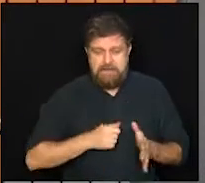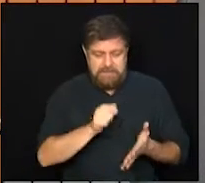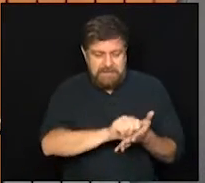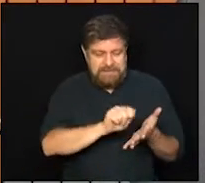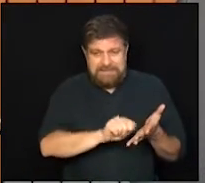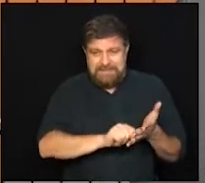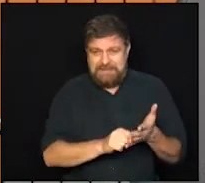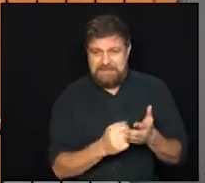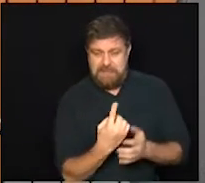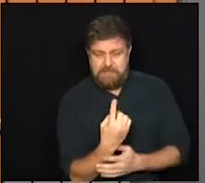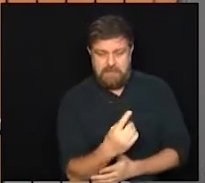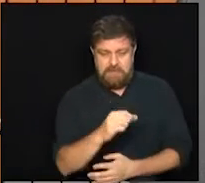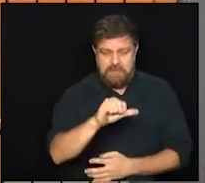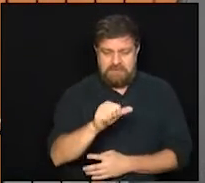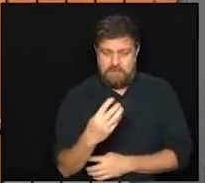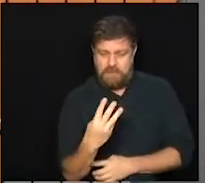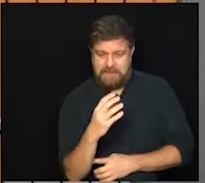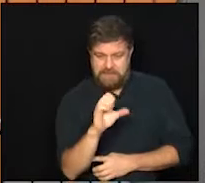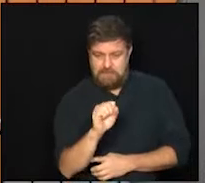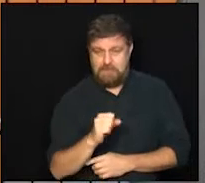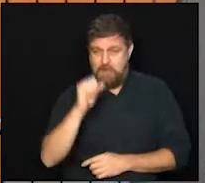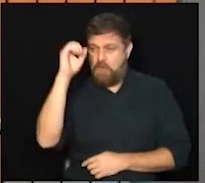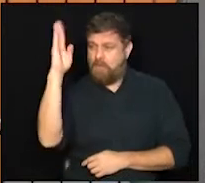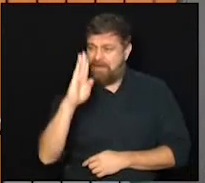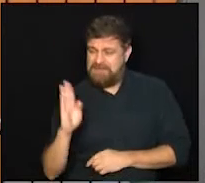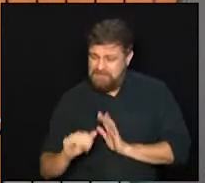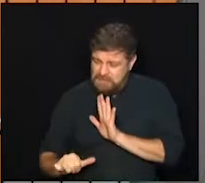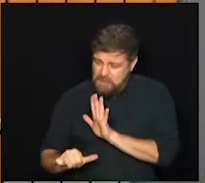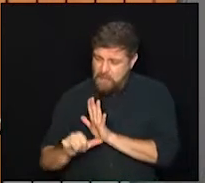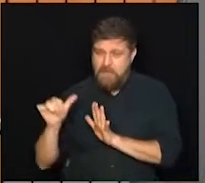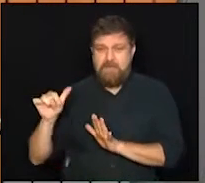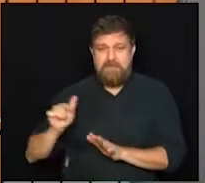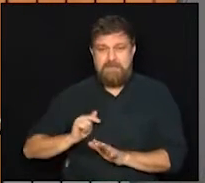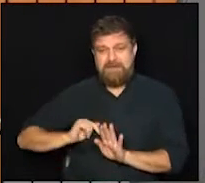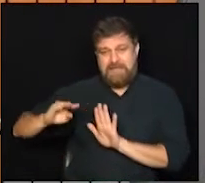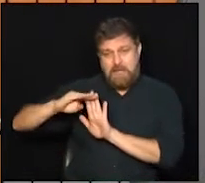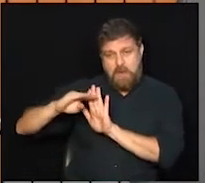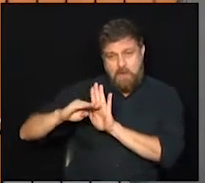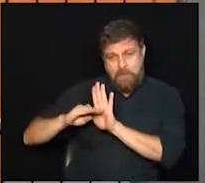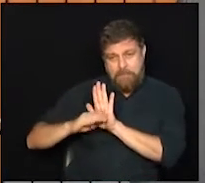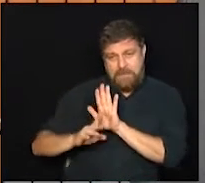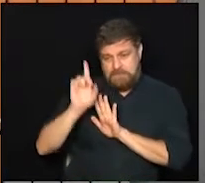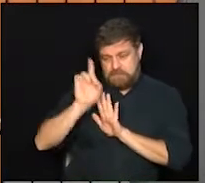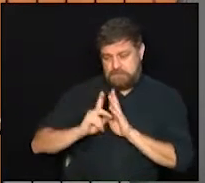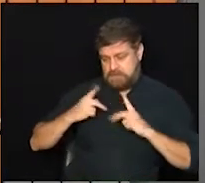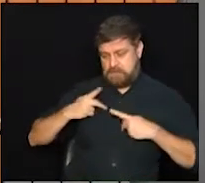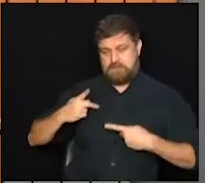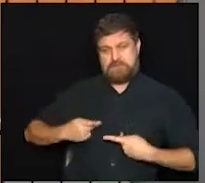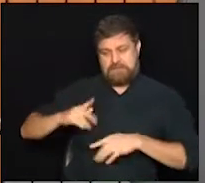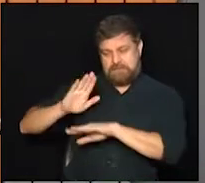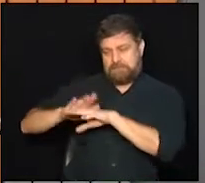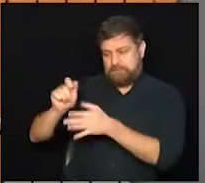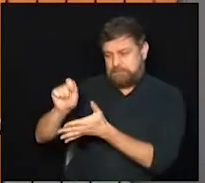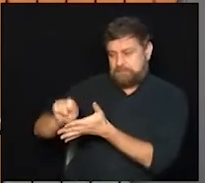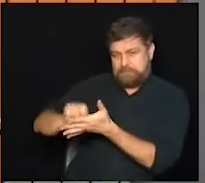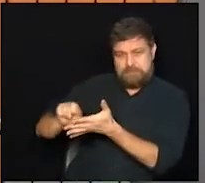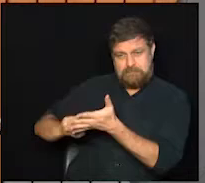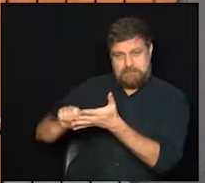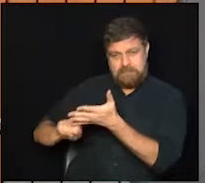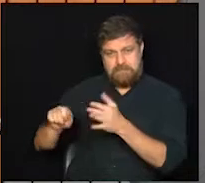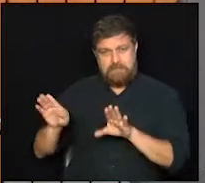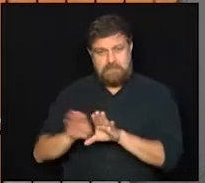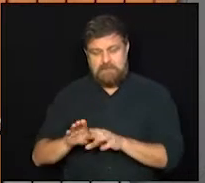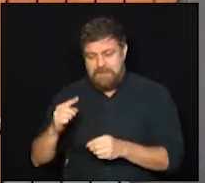Além disso, o Brasil foi um dos primeiros a formular seu próprio Plano Nacional de Direitos Humanos. E isso se estendeu para